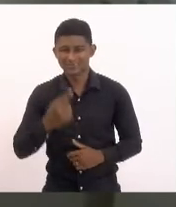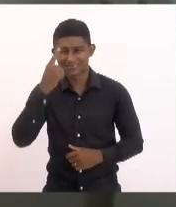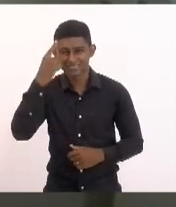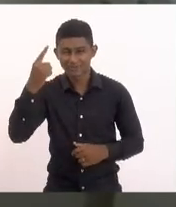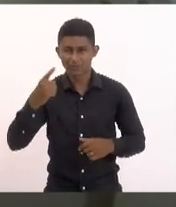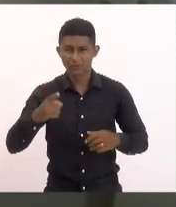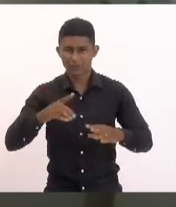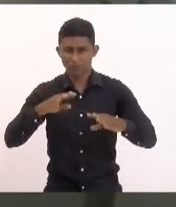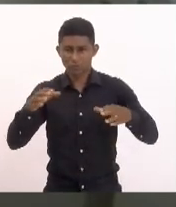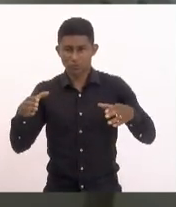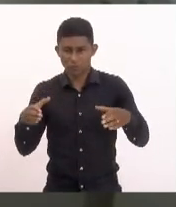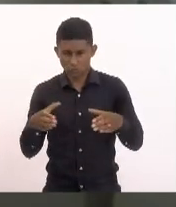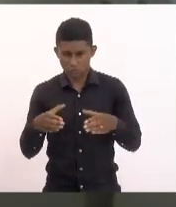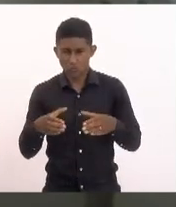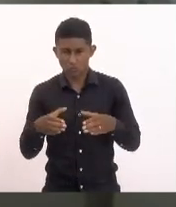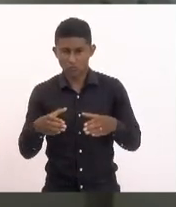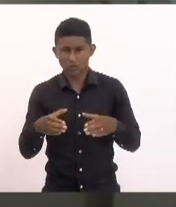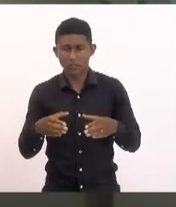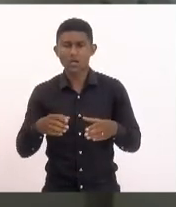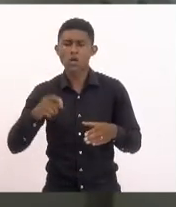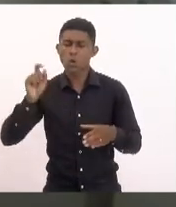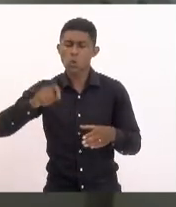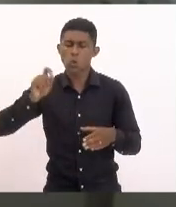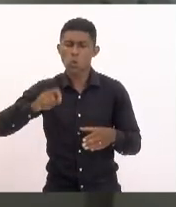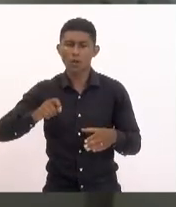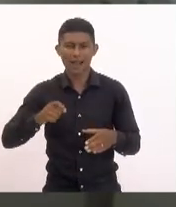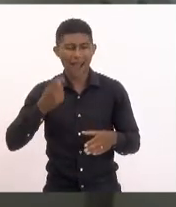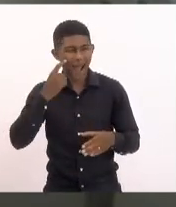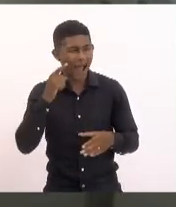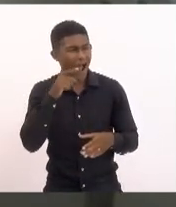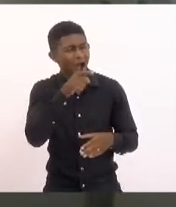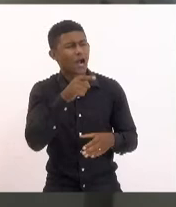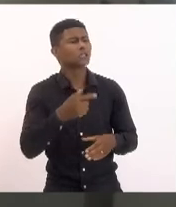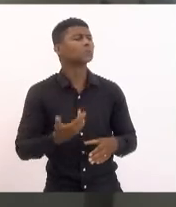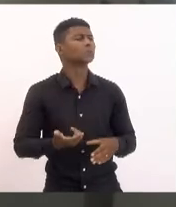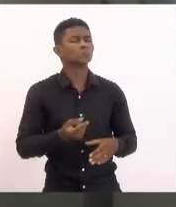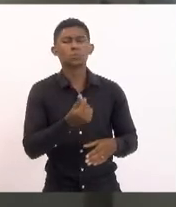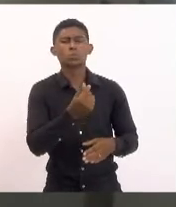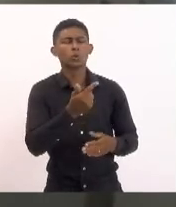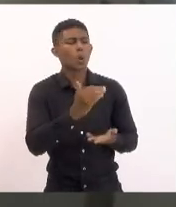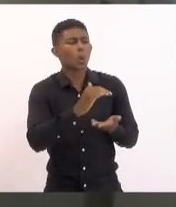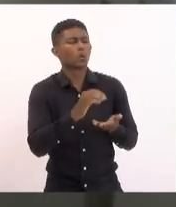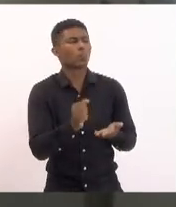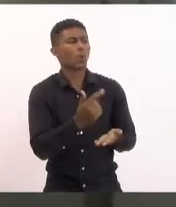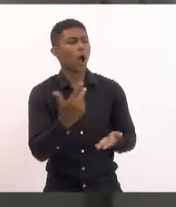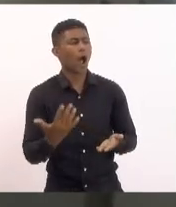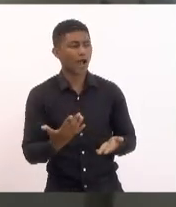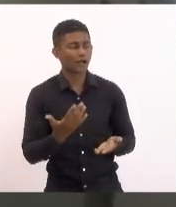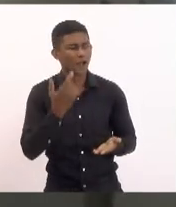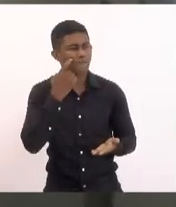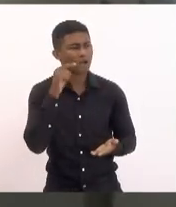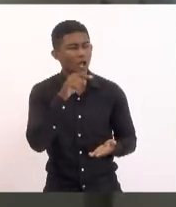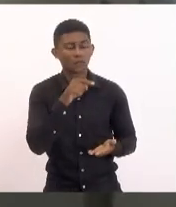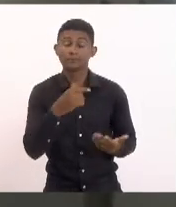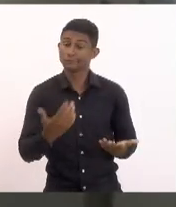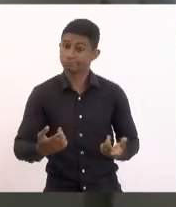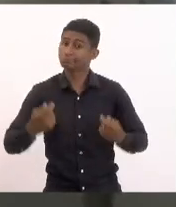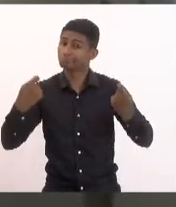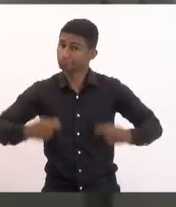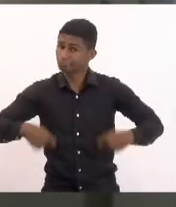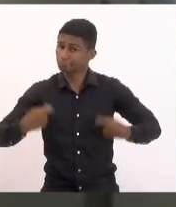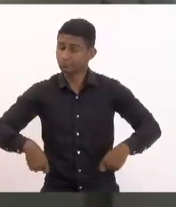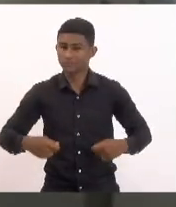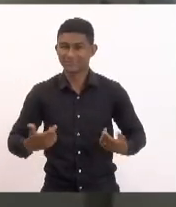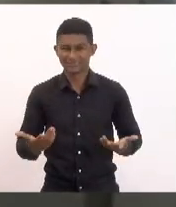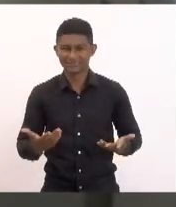Comissão Interdisciplinar de Recuperação de Ativo. Lá que tem que estar assentado o Ministério Público,